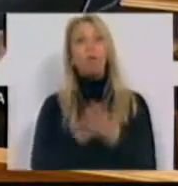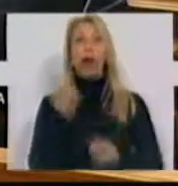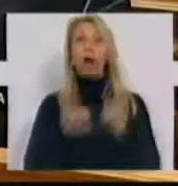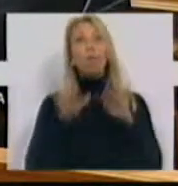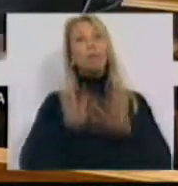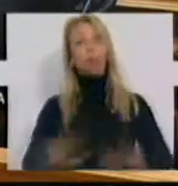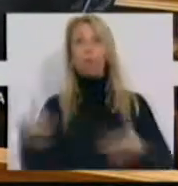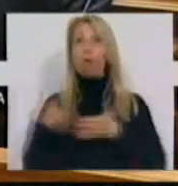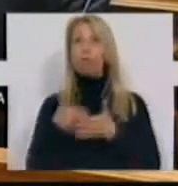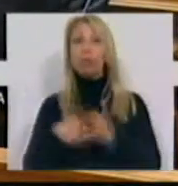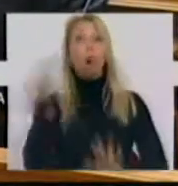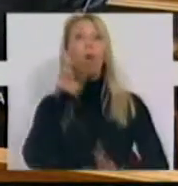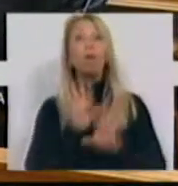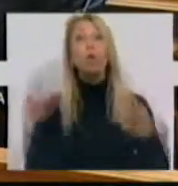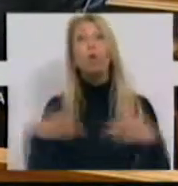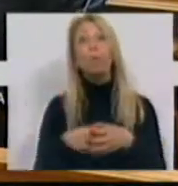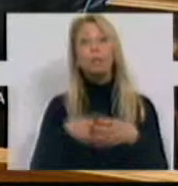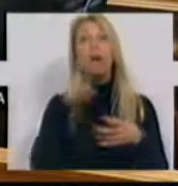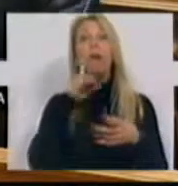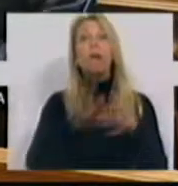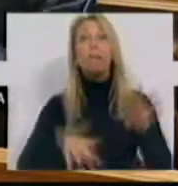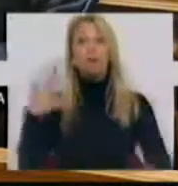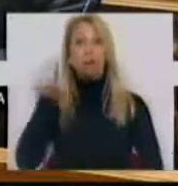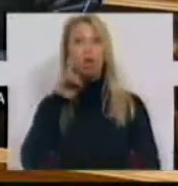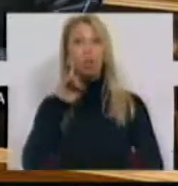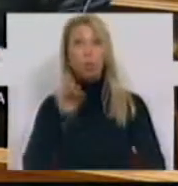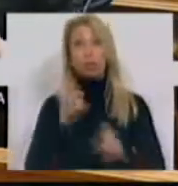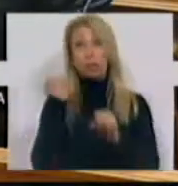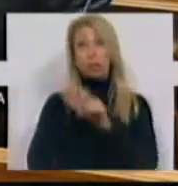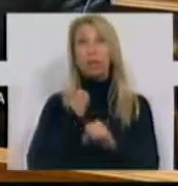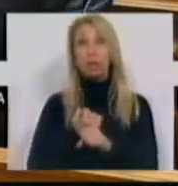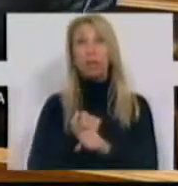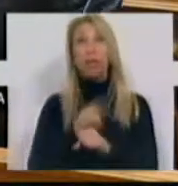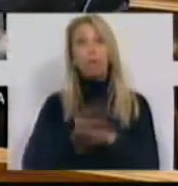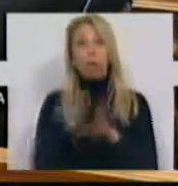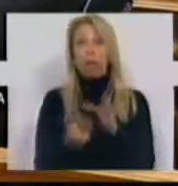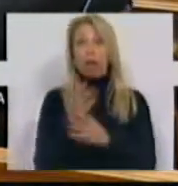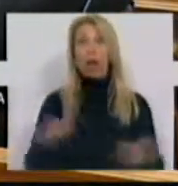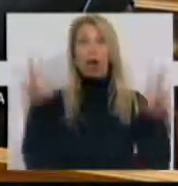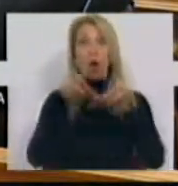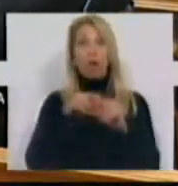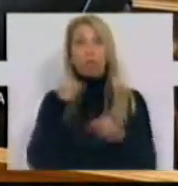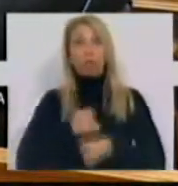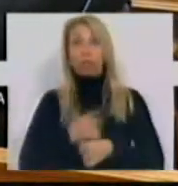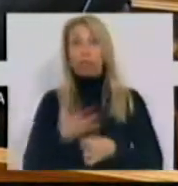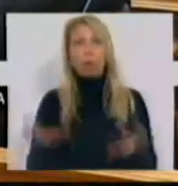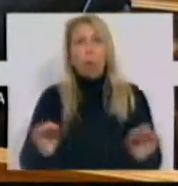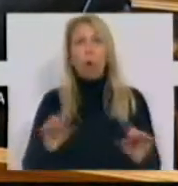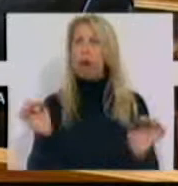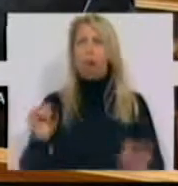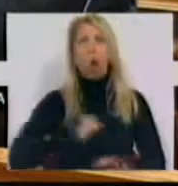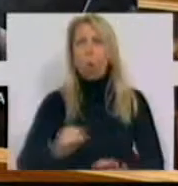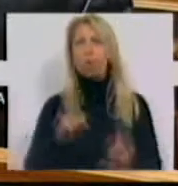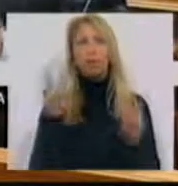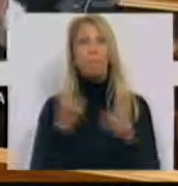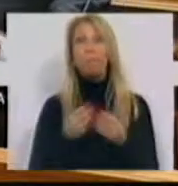processo, é que ouvido à Comissão Parlamentar de Segurança Social e do Trabalho, dado que estamos a falar da criação de uma nova profissão, não foi levantada nenhuma objeção em relação a esta matéria. O